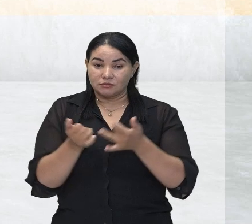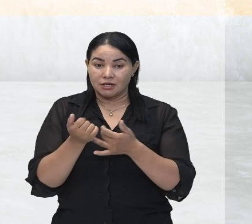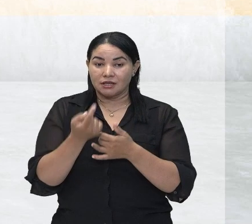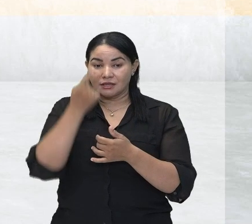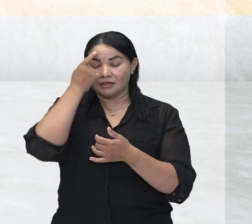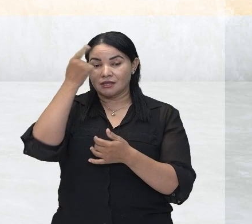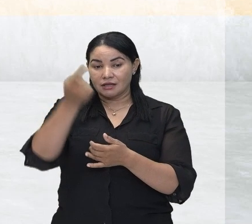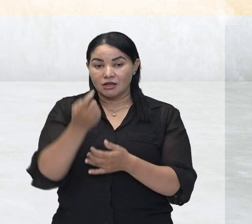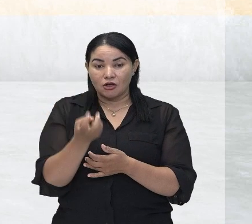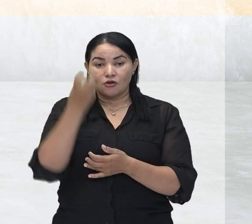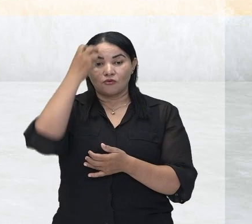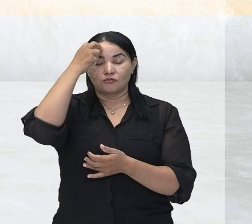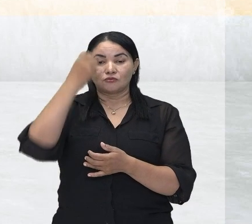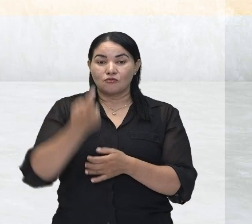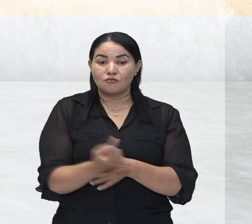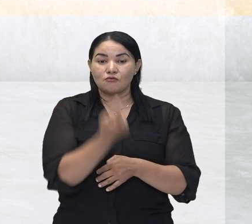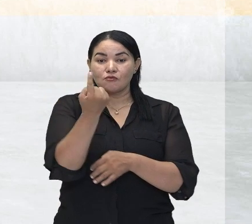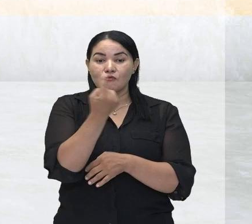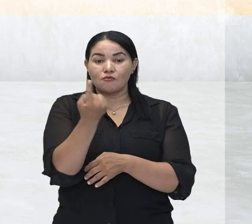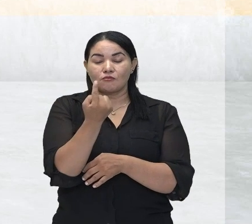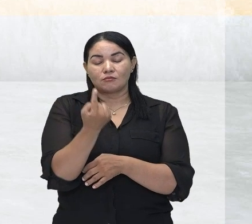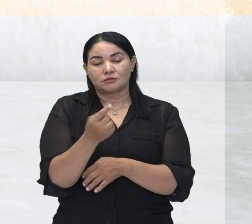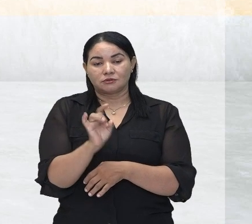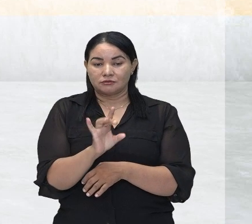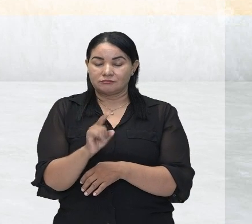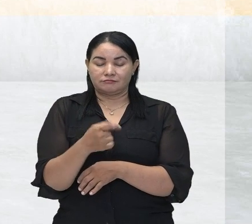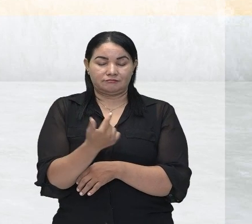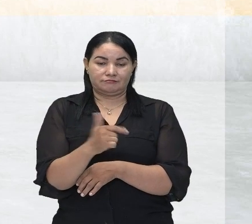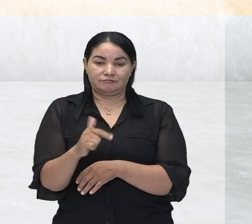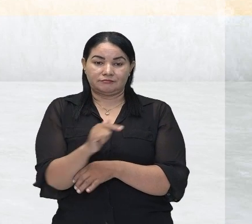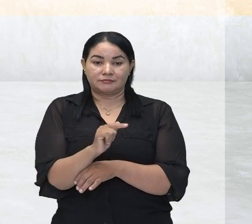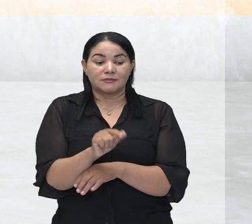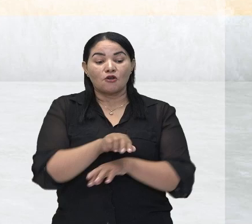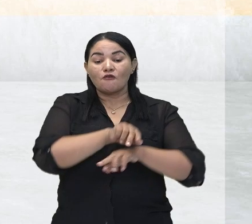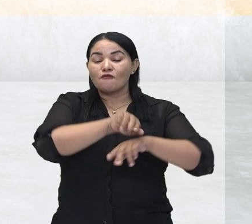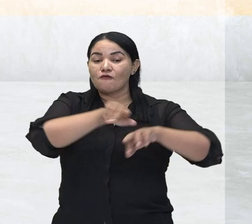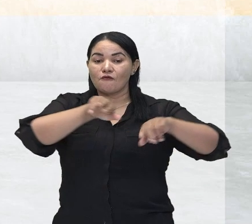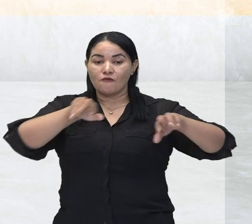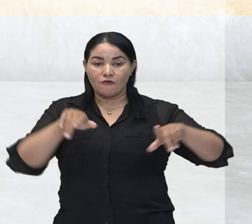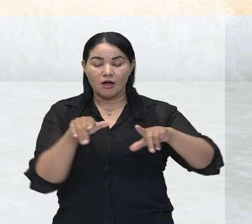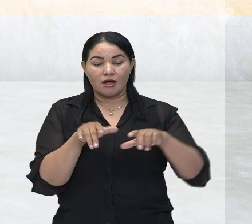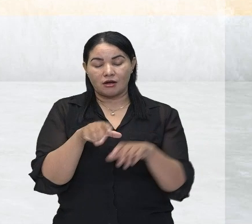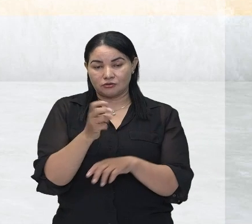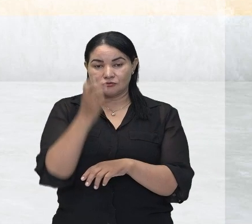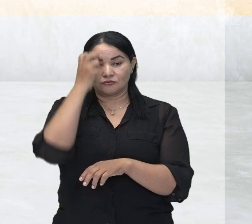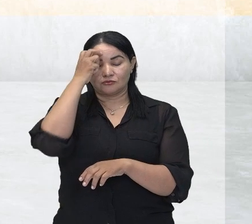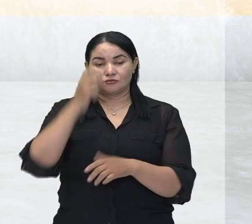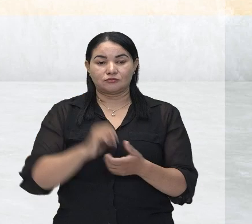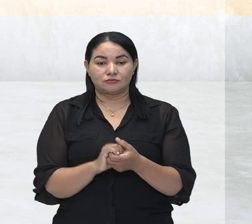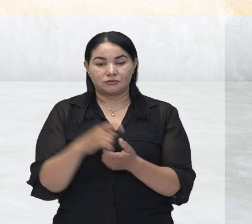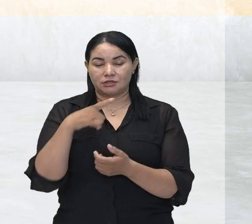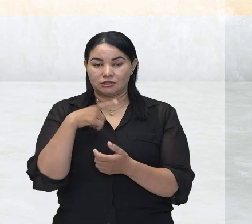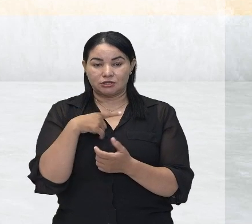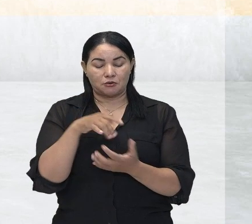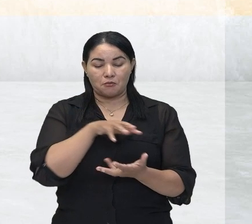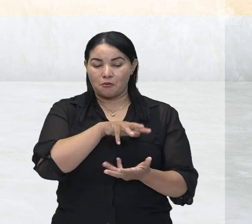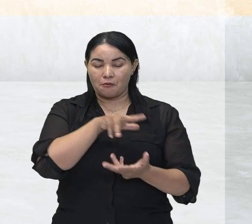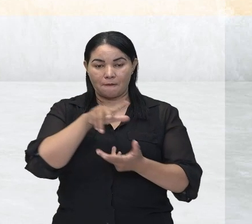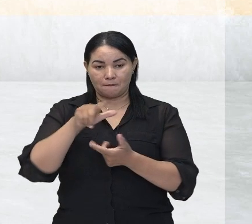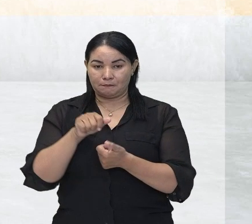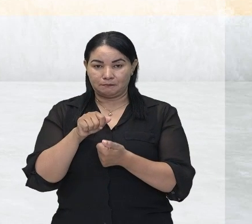Não existe uma única cultura, existem várias culturas. Se existem várias culturas,